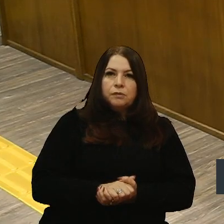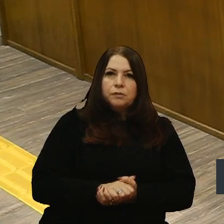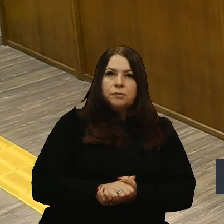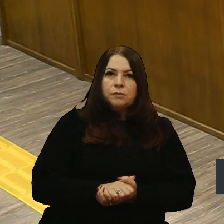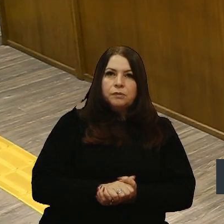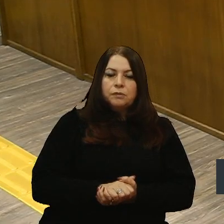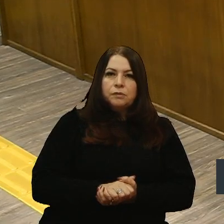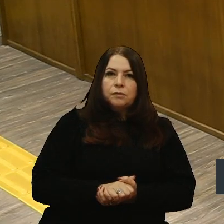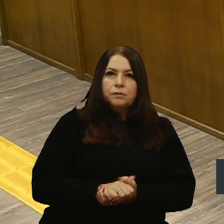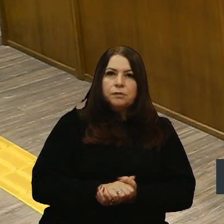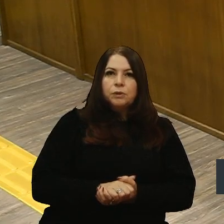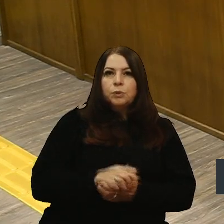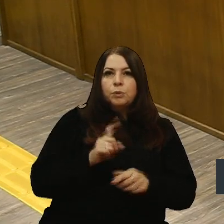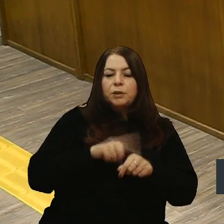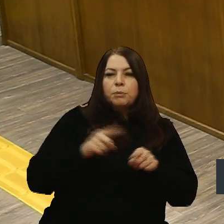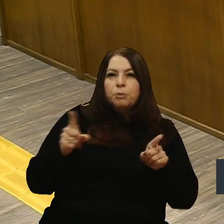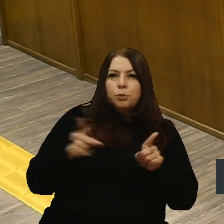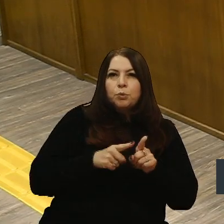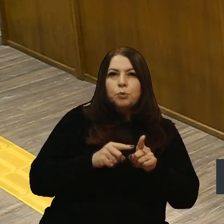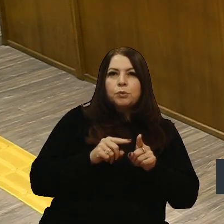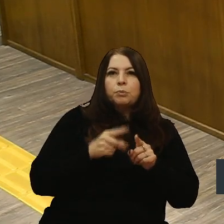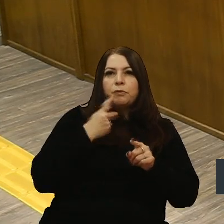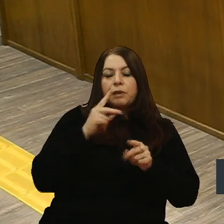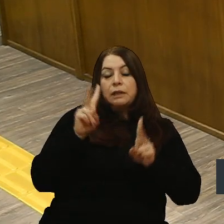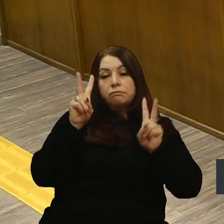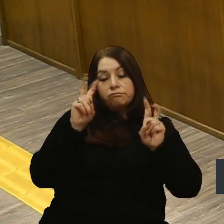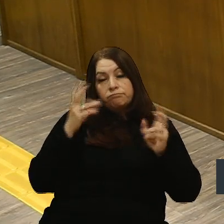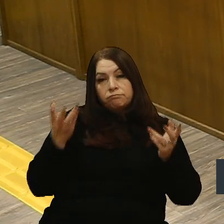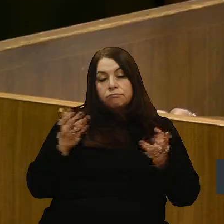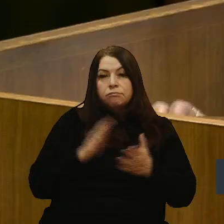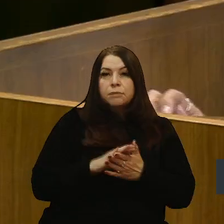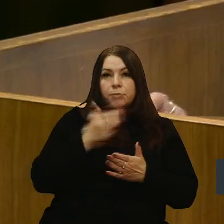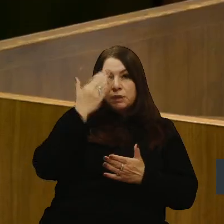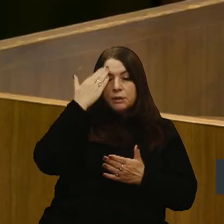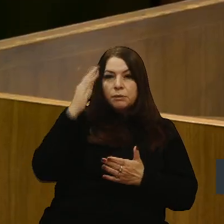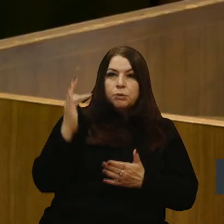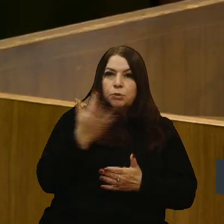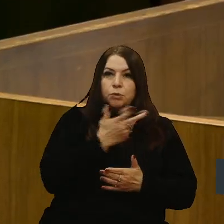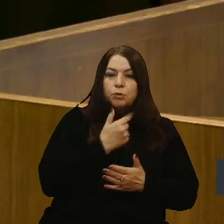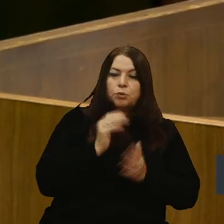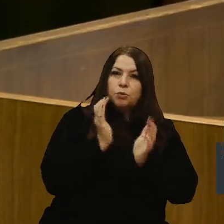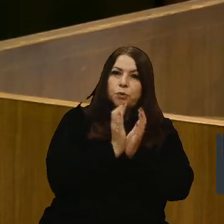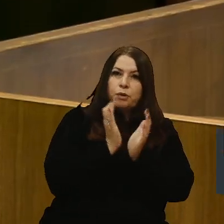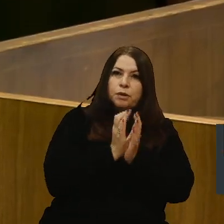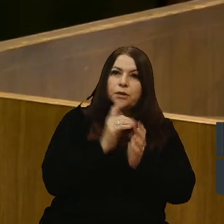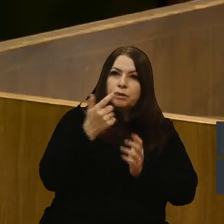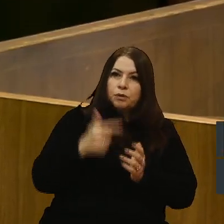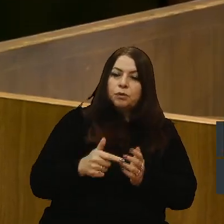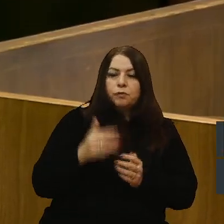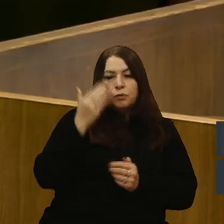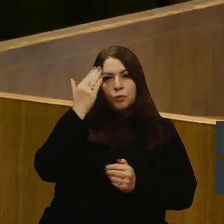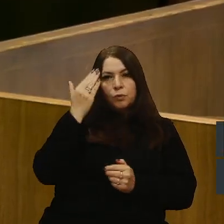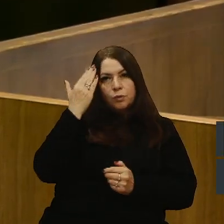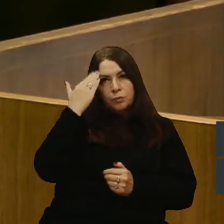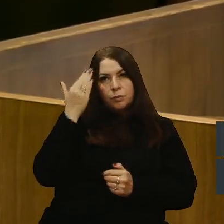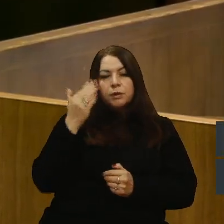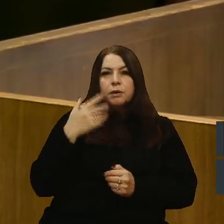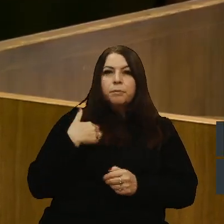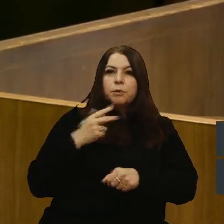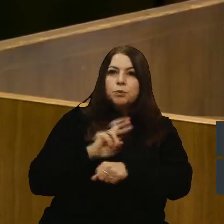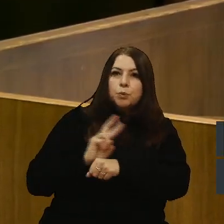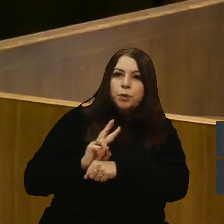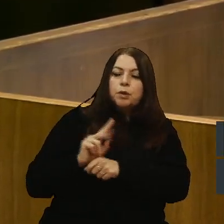sempre é um tempo muito curto para falar dessa causa, né? Mas agradecendo todos os colegas mais uma vez, agradecendo a minha